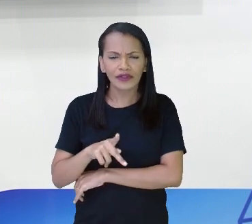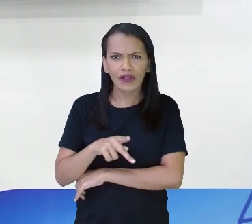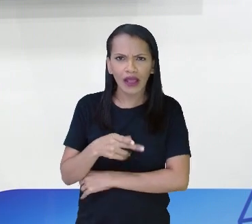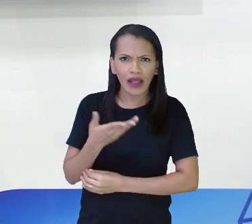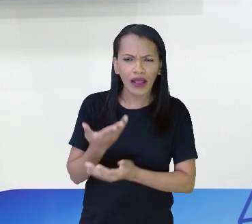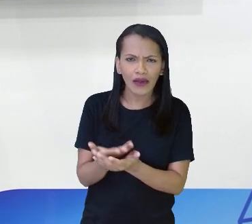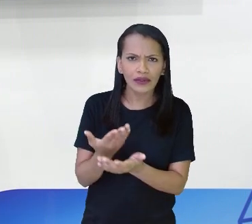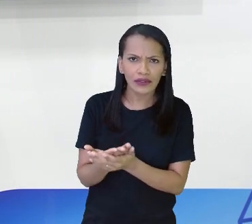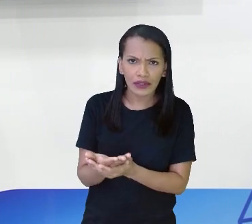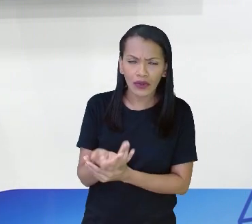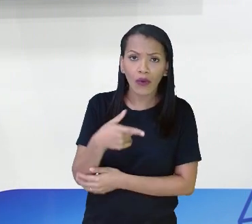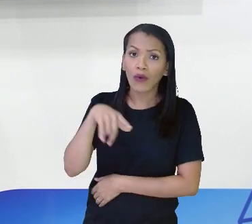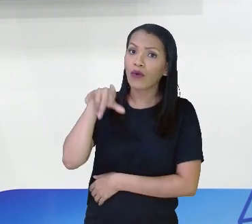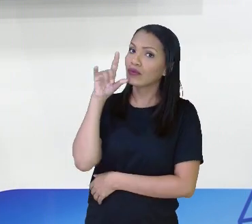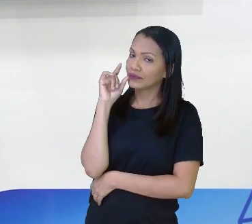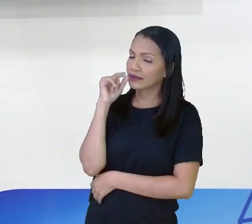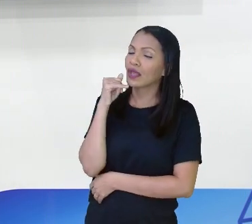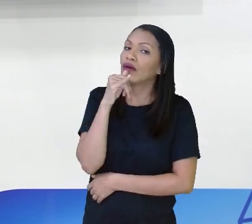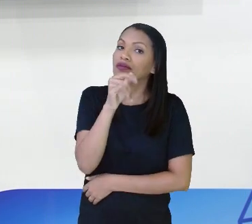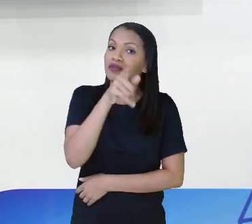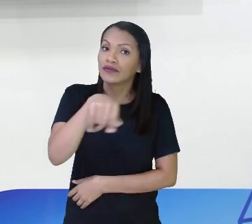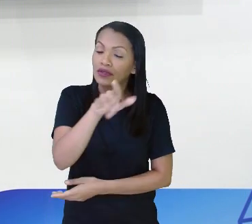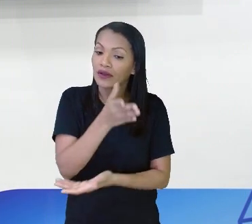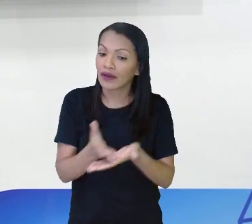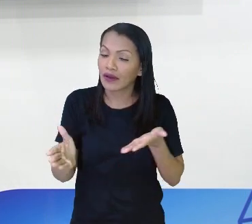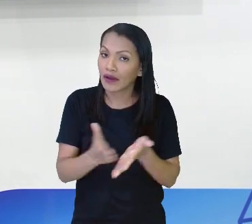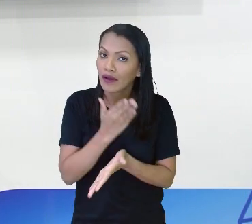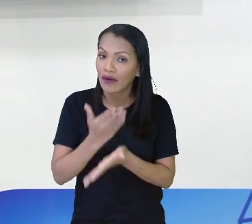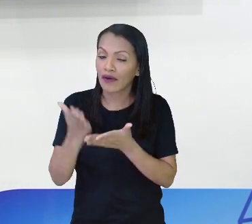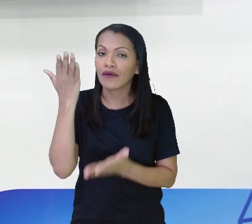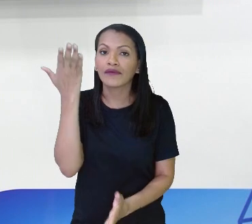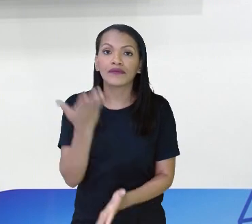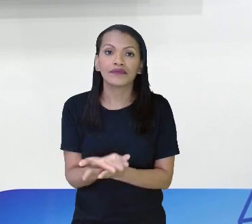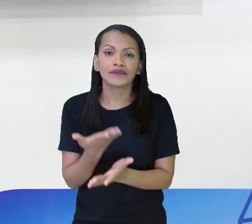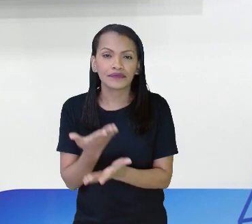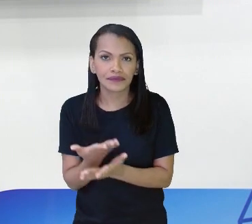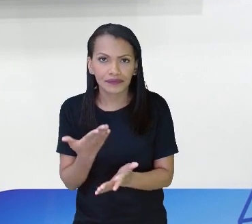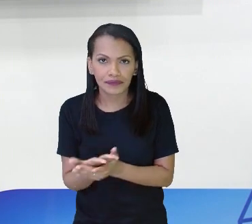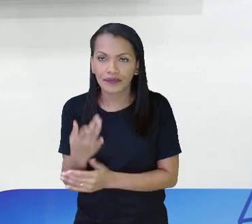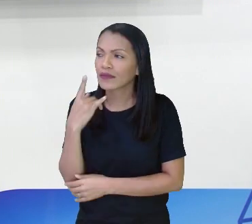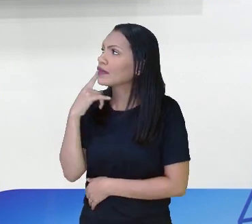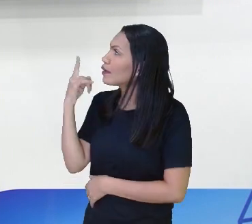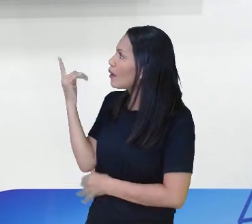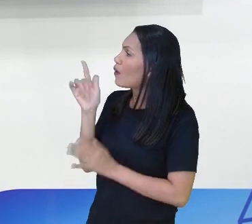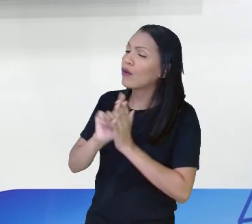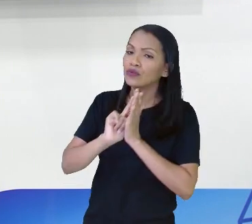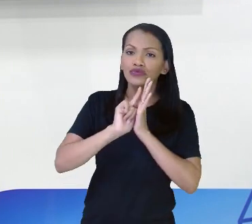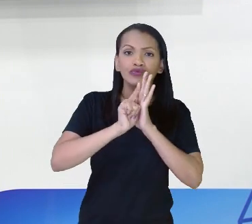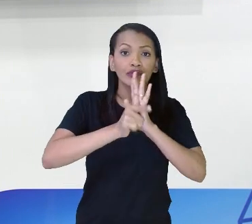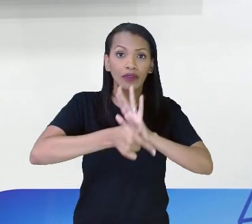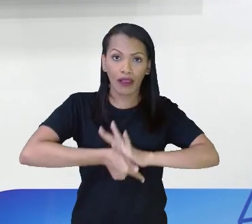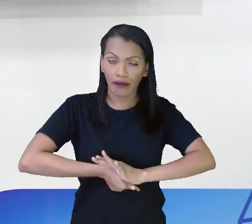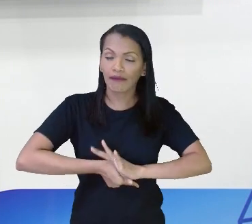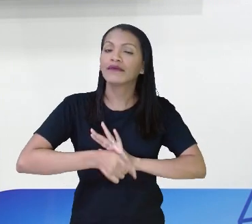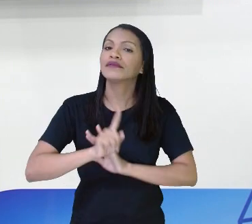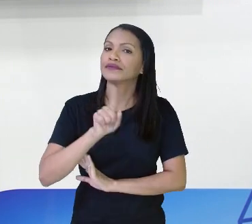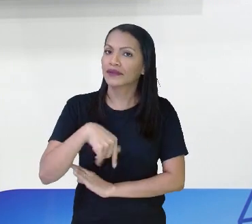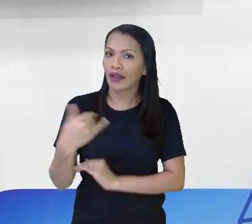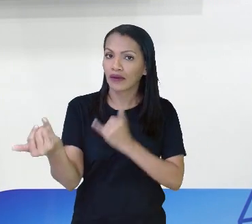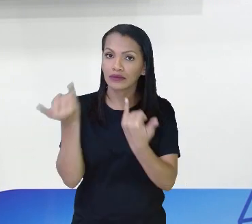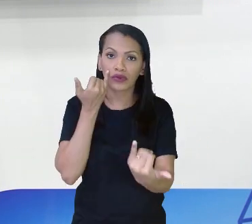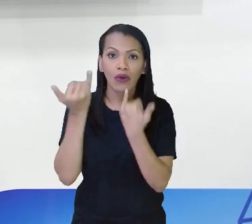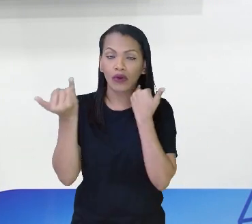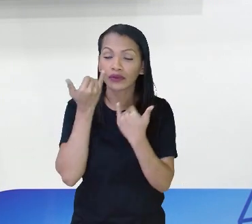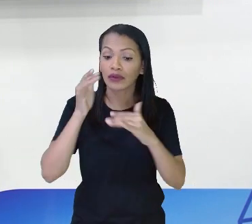eu disse que durante algumas aulas trabalharíamos esse gênero textual, não é,